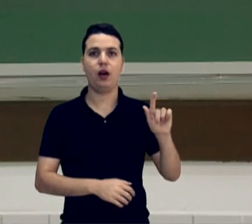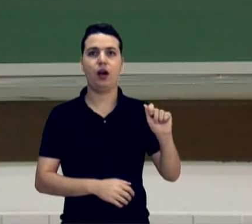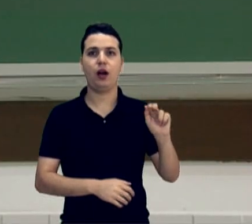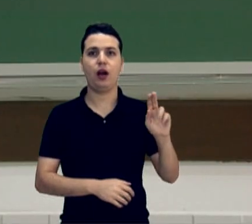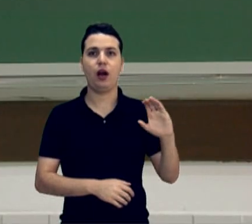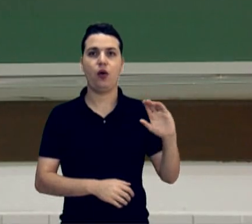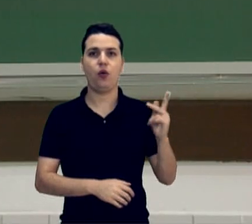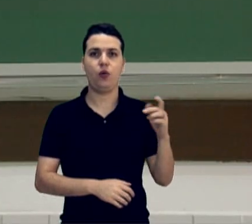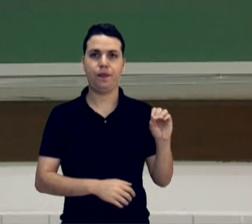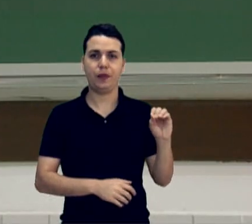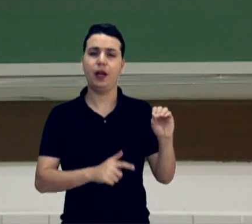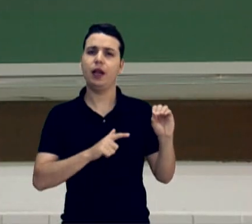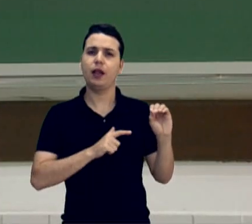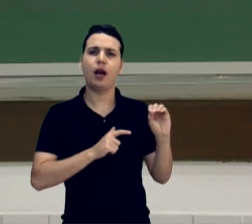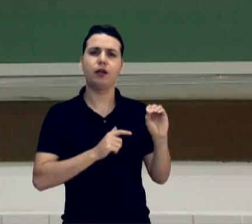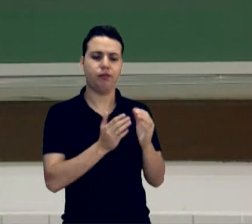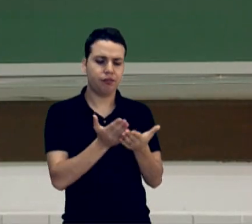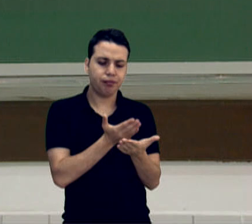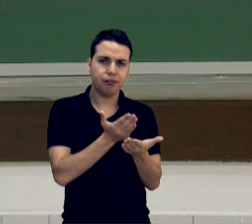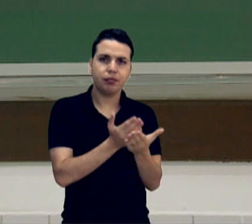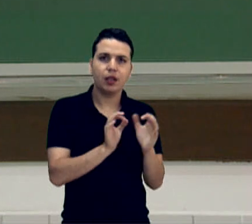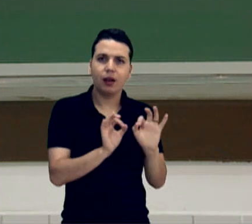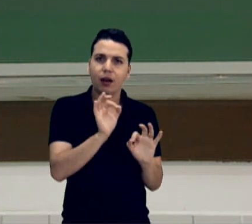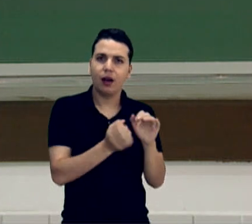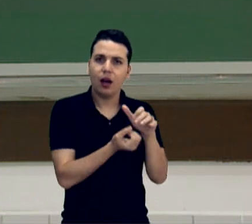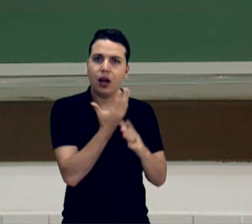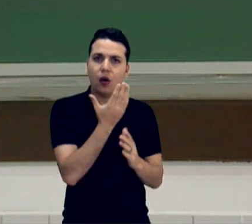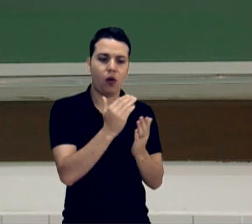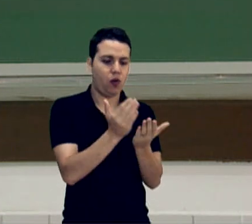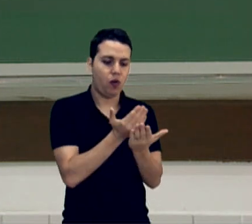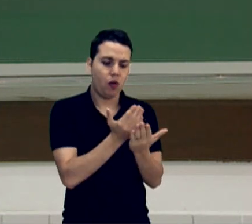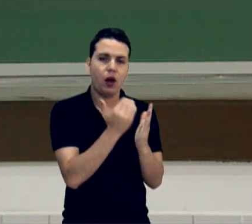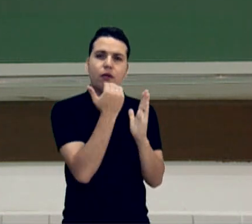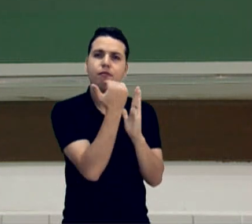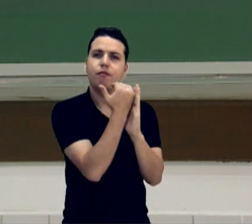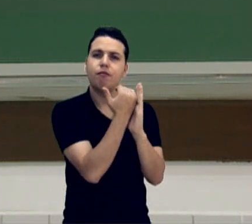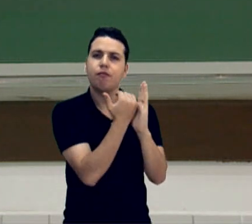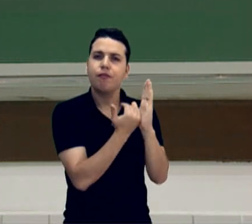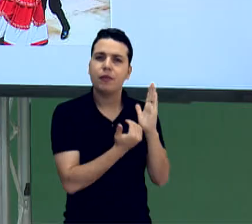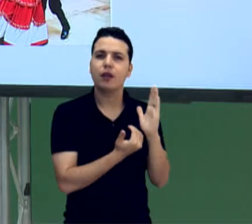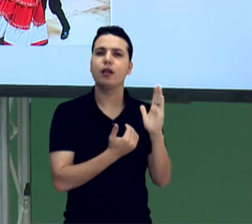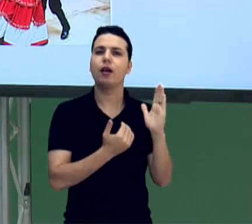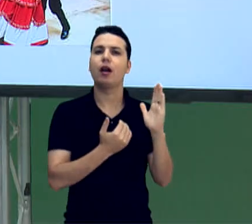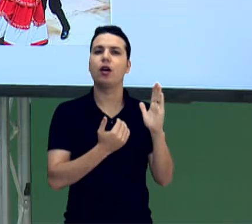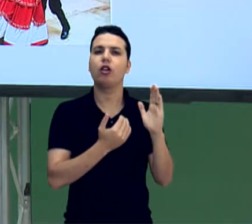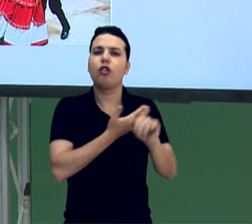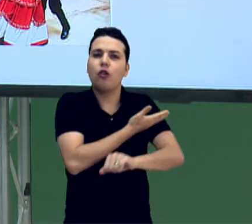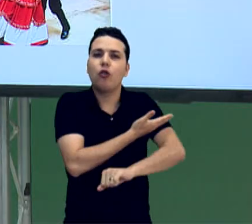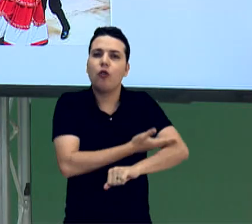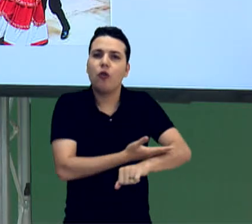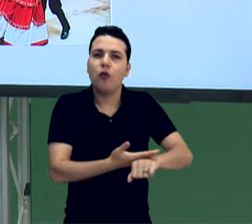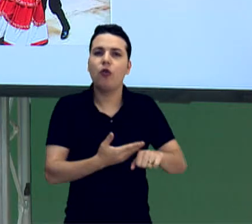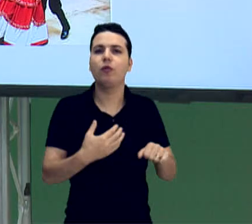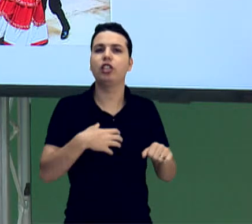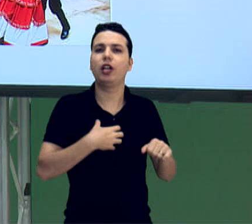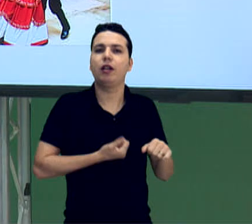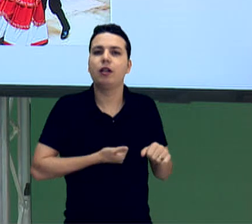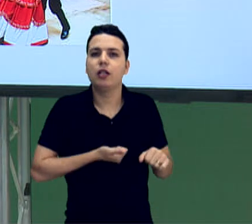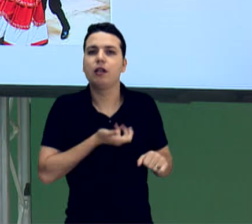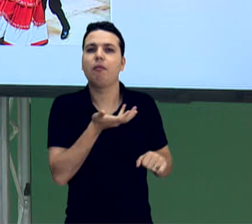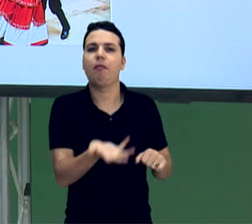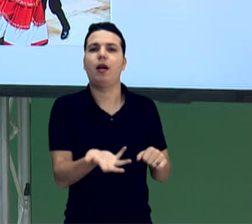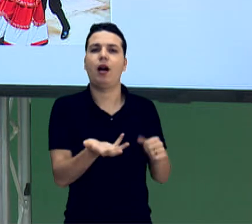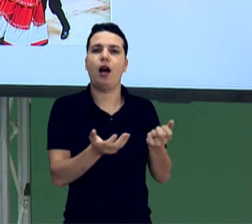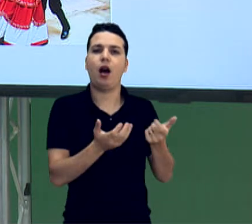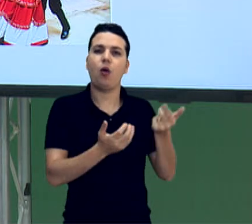então tem todas as normas, as formas, os usos, os costumes, a forma de se expressar da cultura gaúcha,